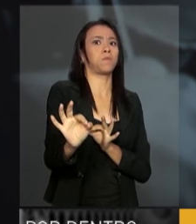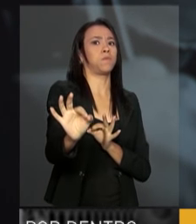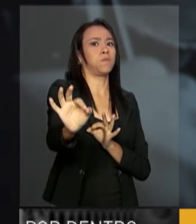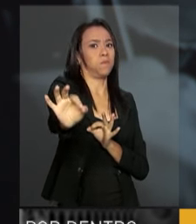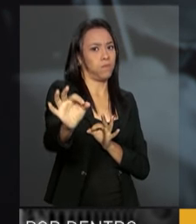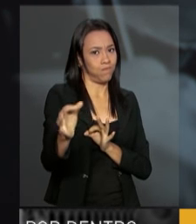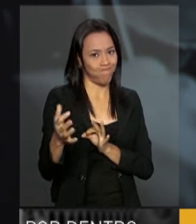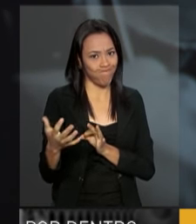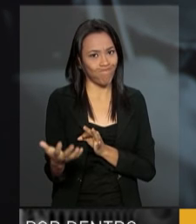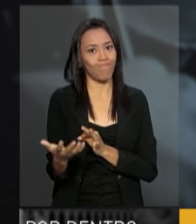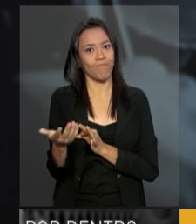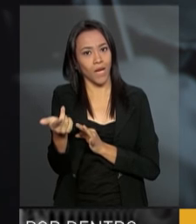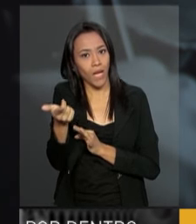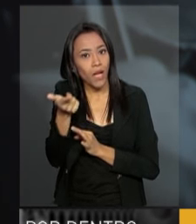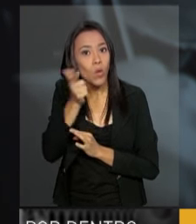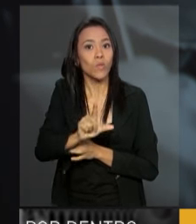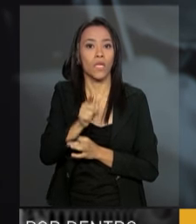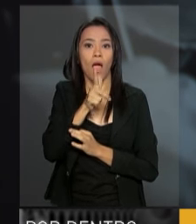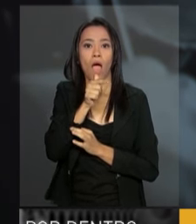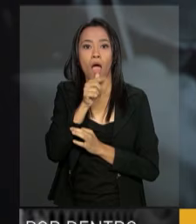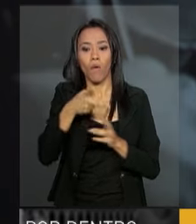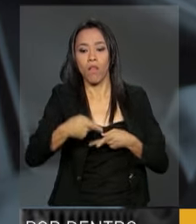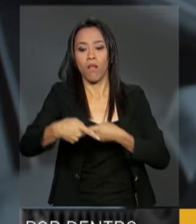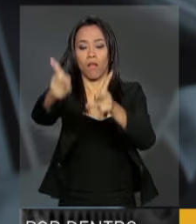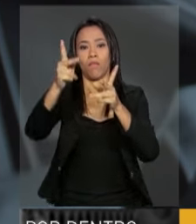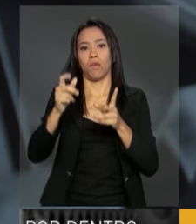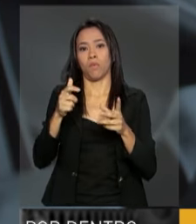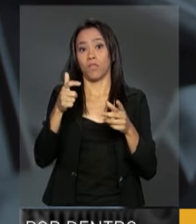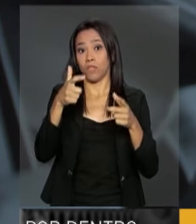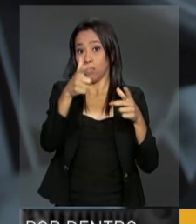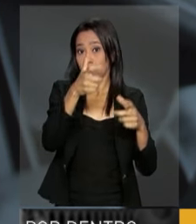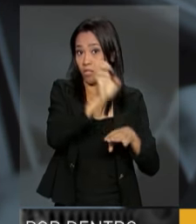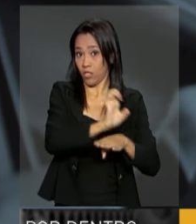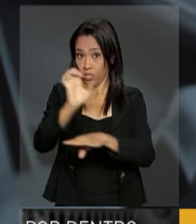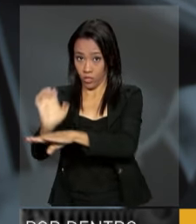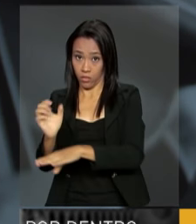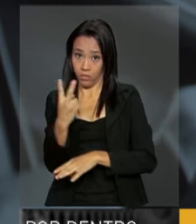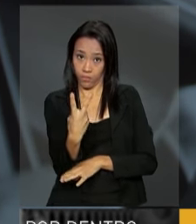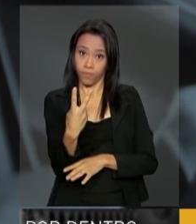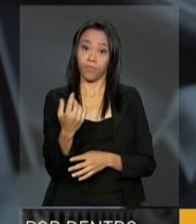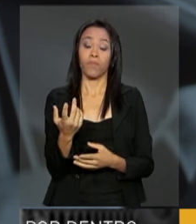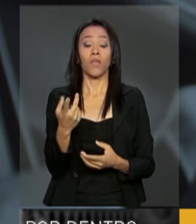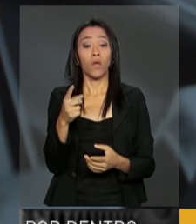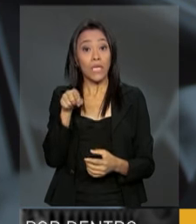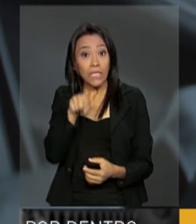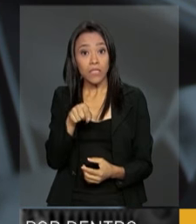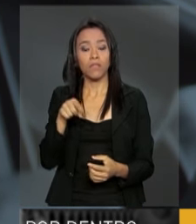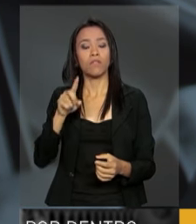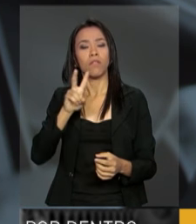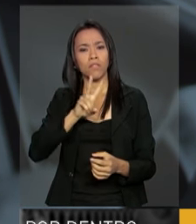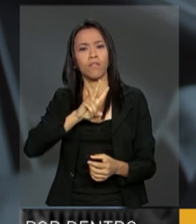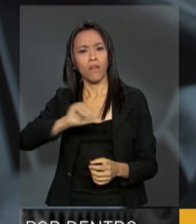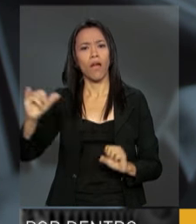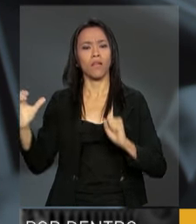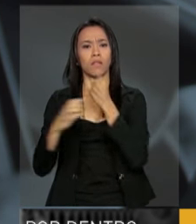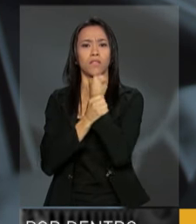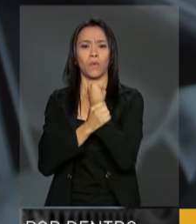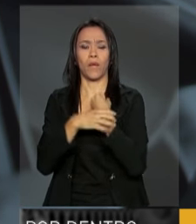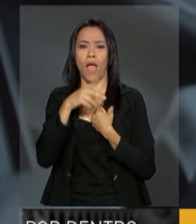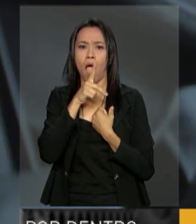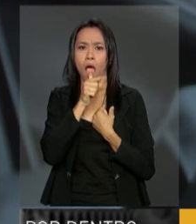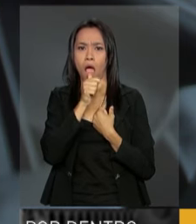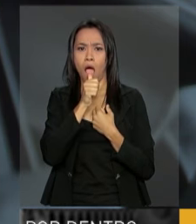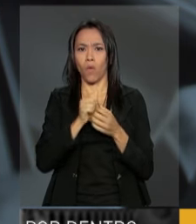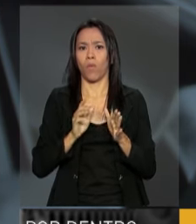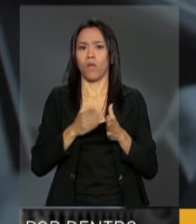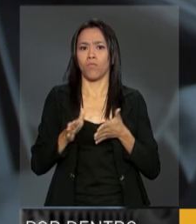ponto determinante para a chegada da água para esta região. Com isso, nós estaremos garantindo acesso a um volume de água que estará